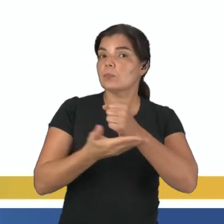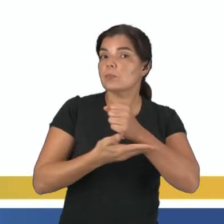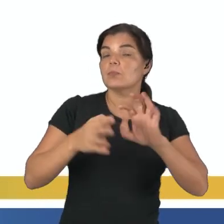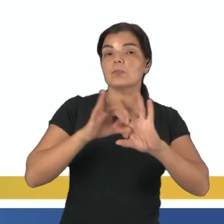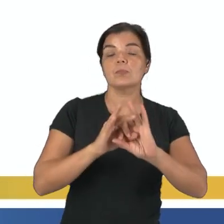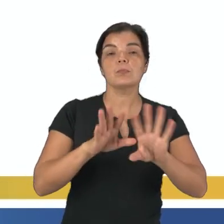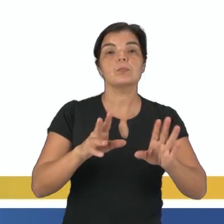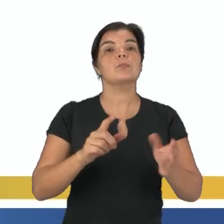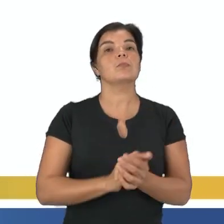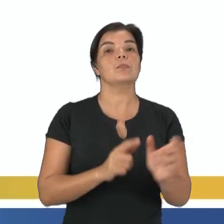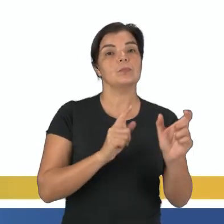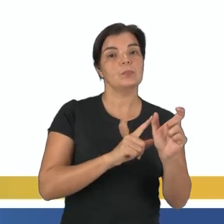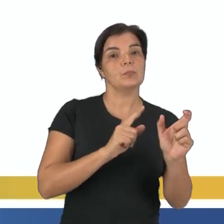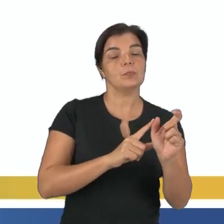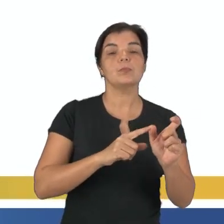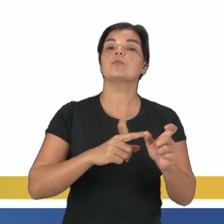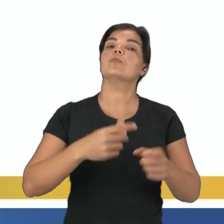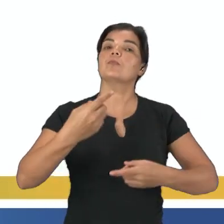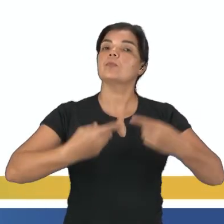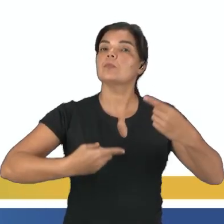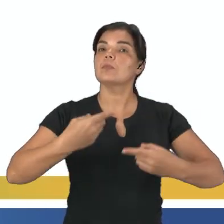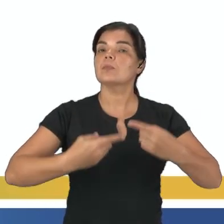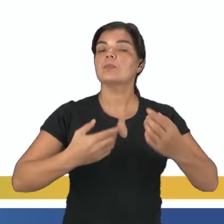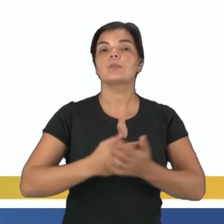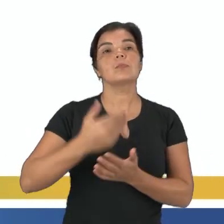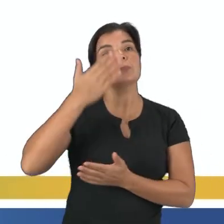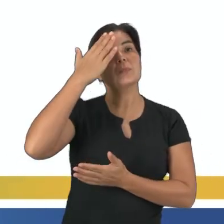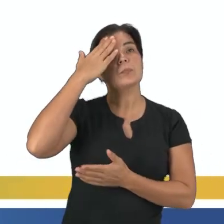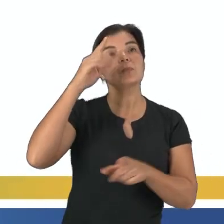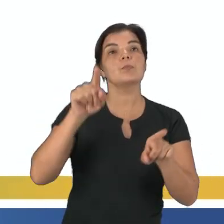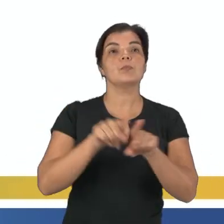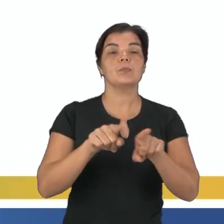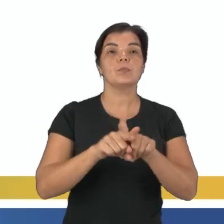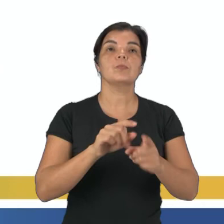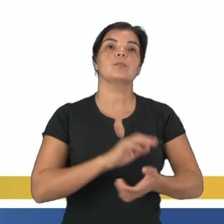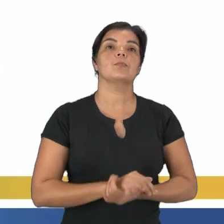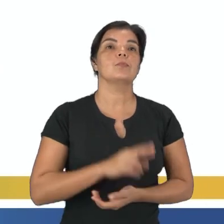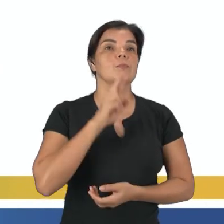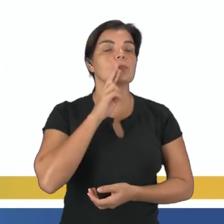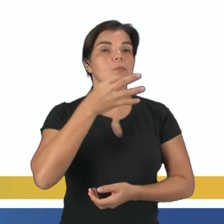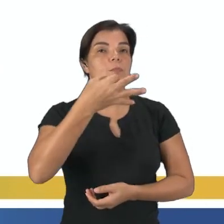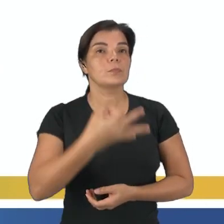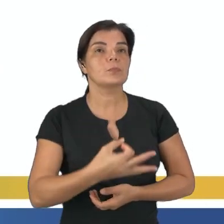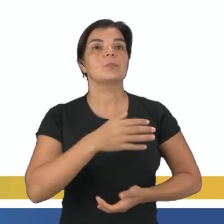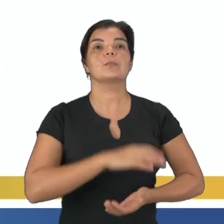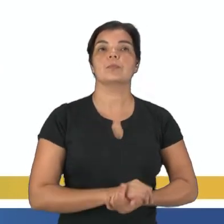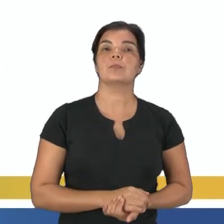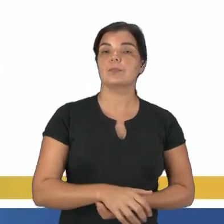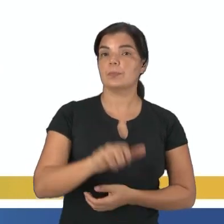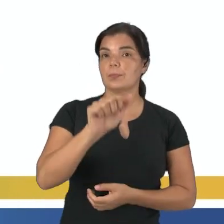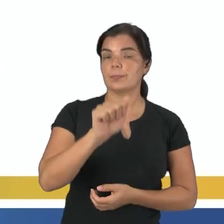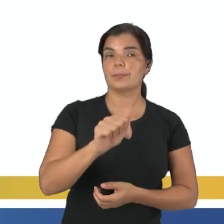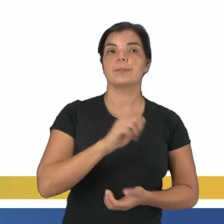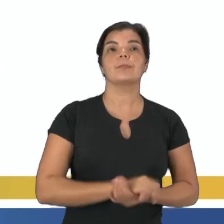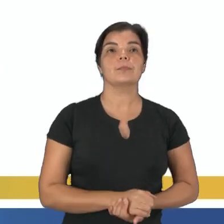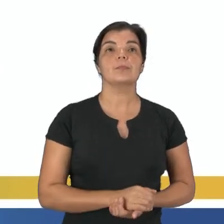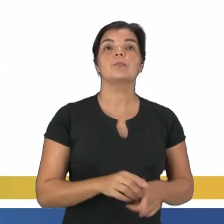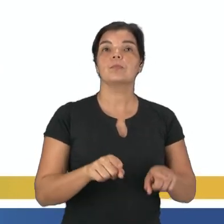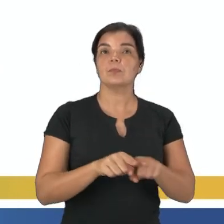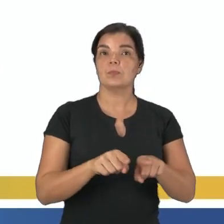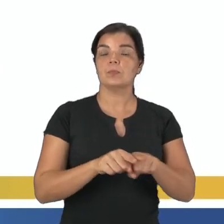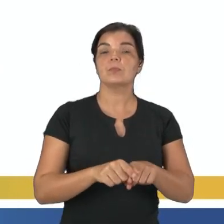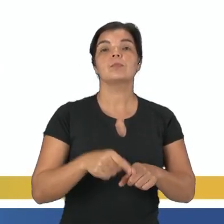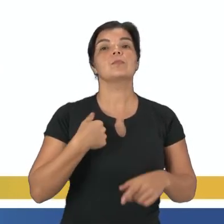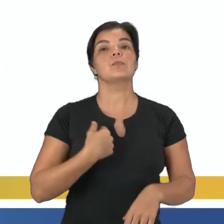liberais, o termo política ele pode ser entendido como a alternativa correta é a letra A, certo? Como